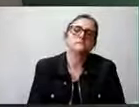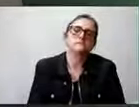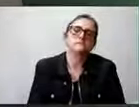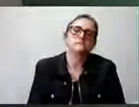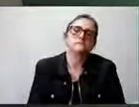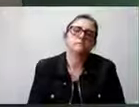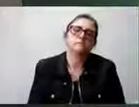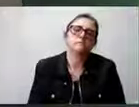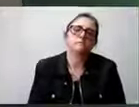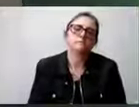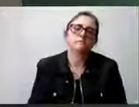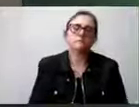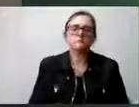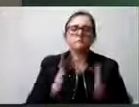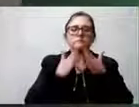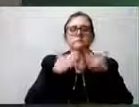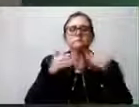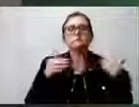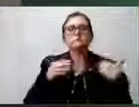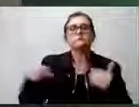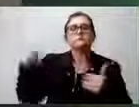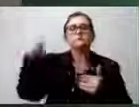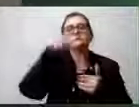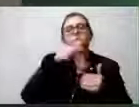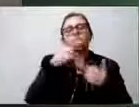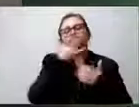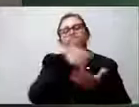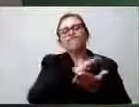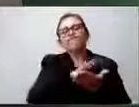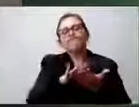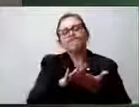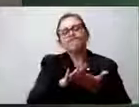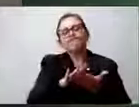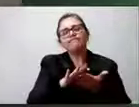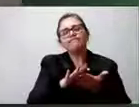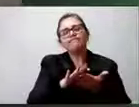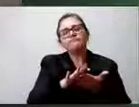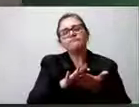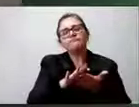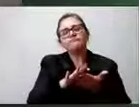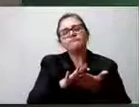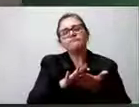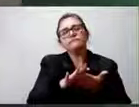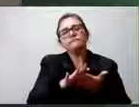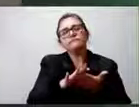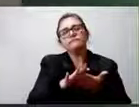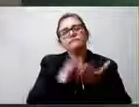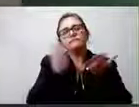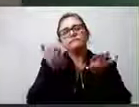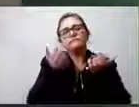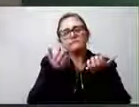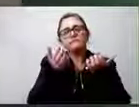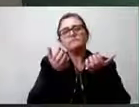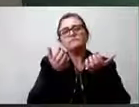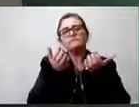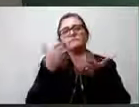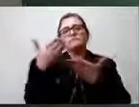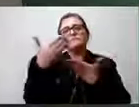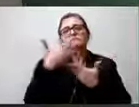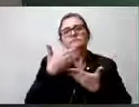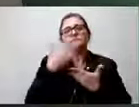Turma, eu vou pedir para vocês, me perdoem, mas eu vou quebrar um pouquinho o protocolo. Eu queria convidar a professora Flávia para falar